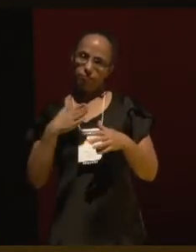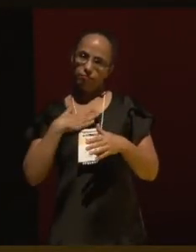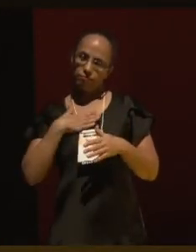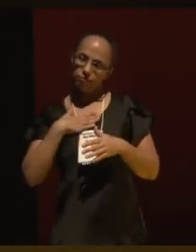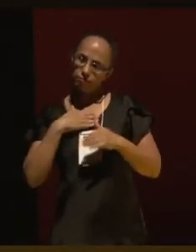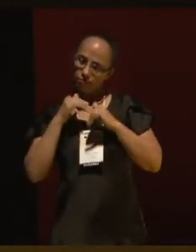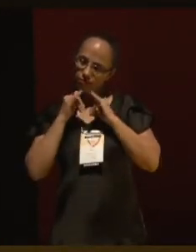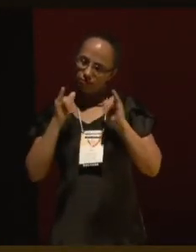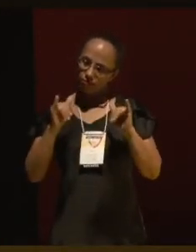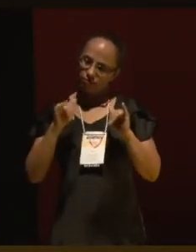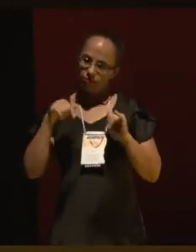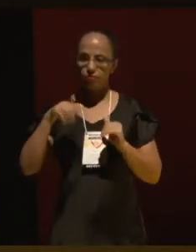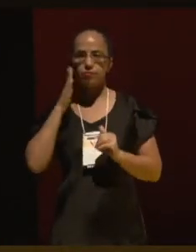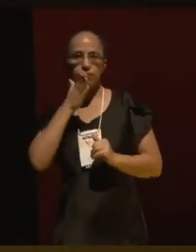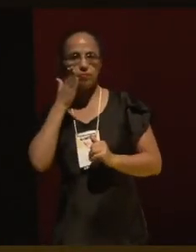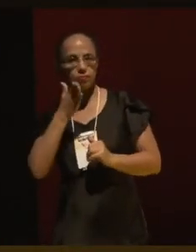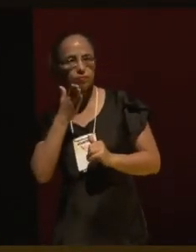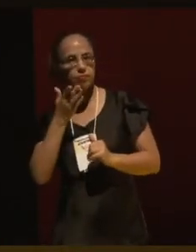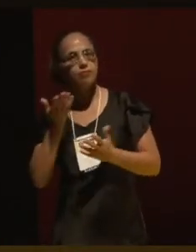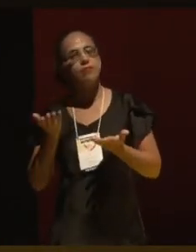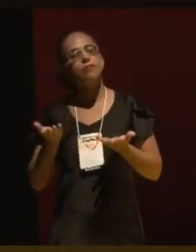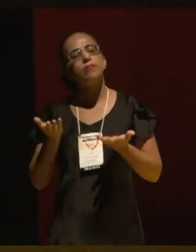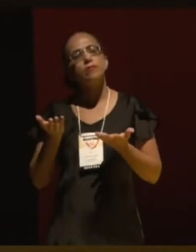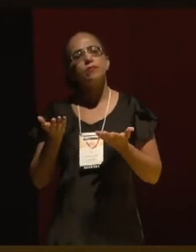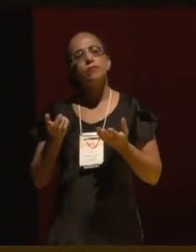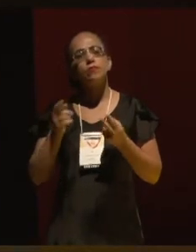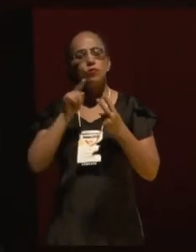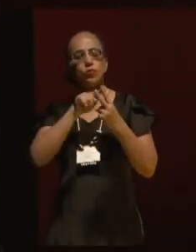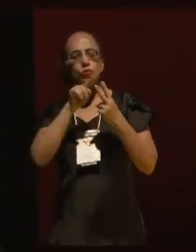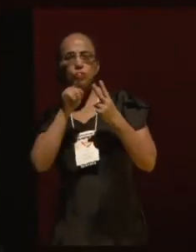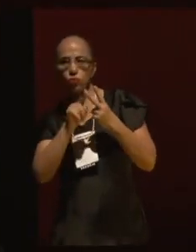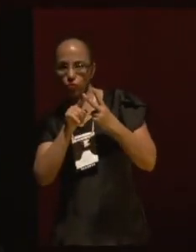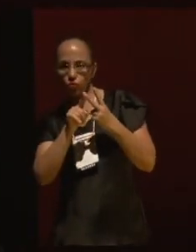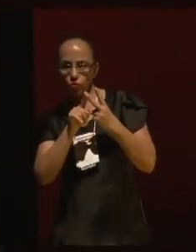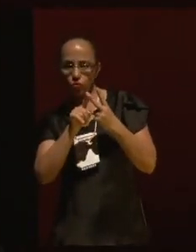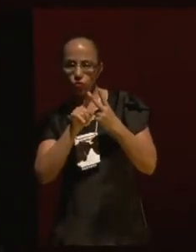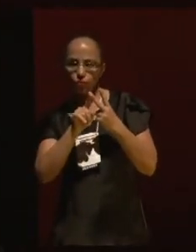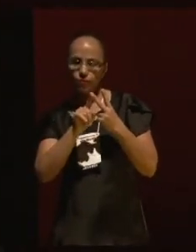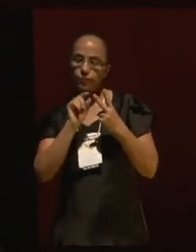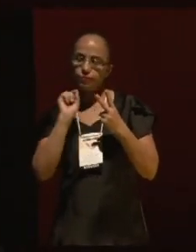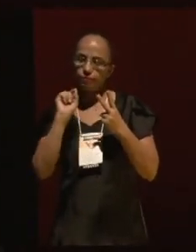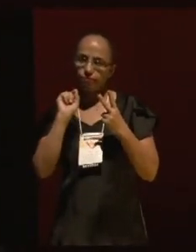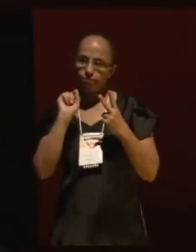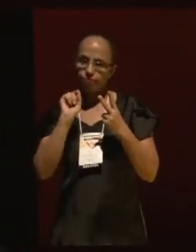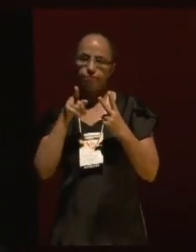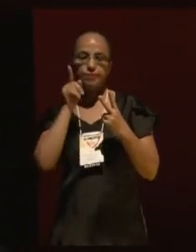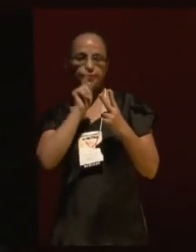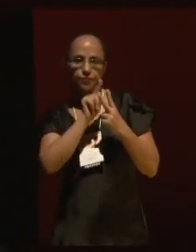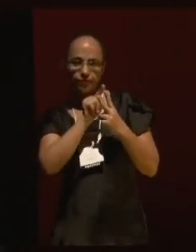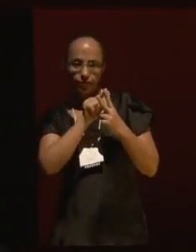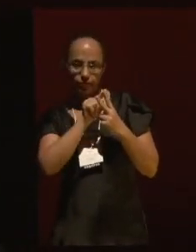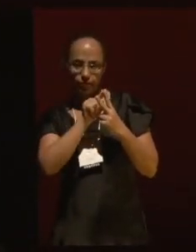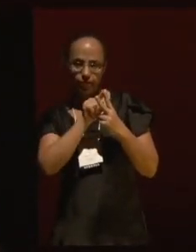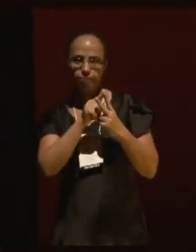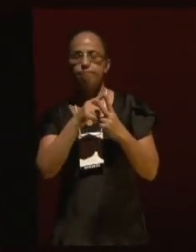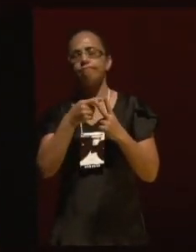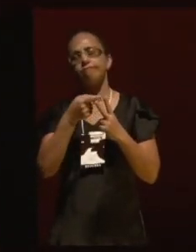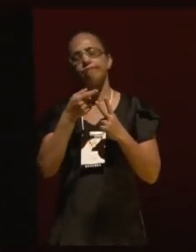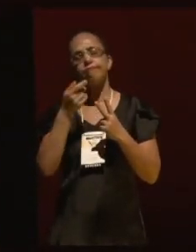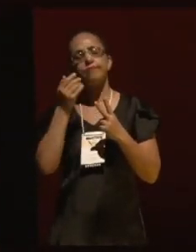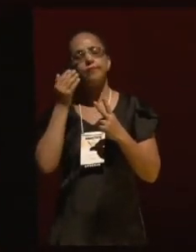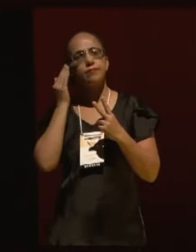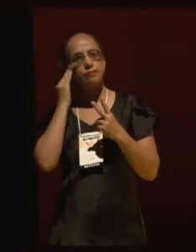palestra vamos a dividir em duas etapas. A primeira etapa, vamos a conhecer